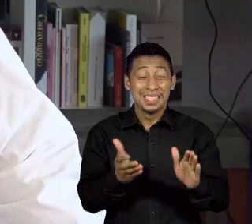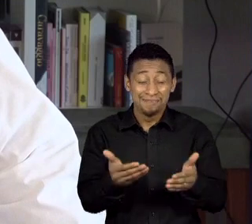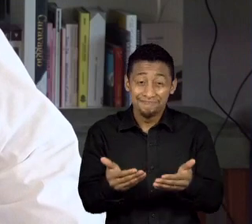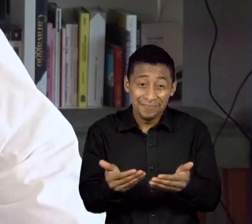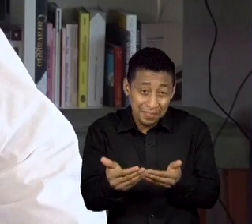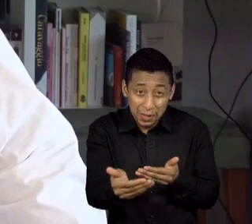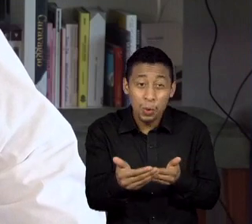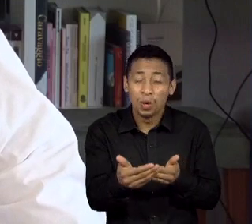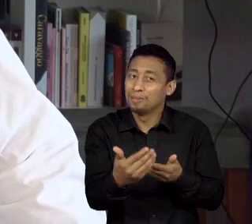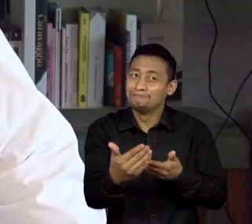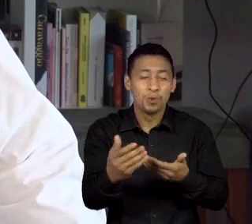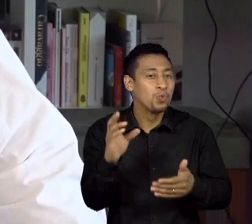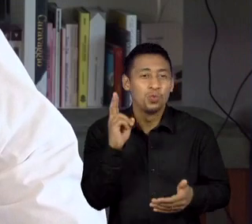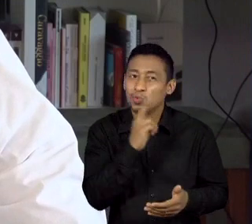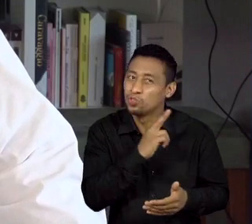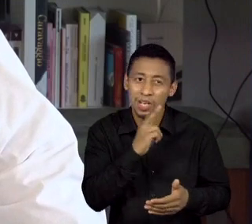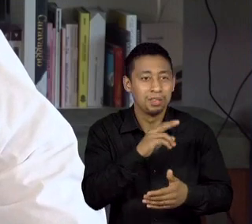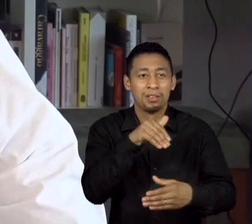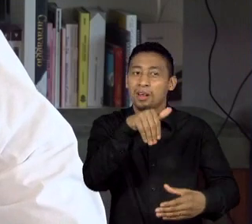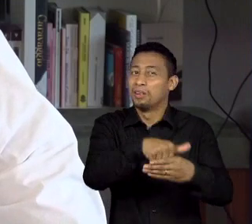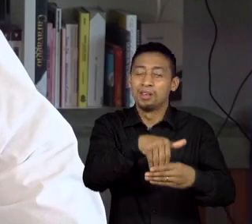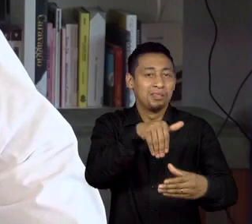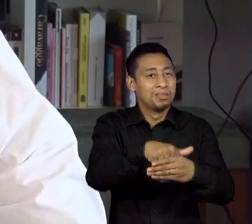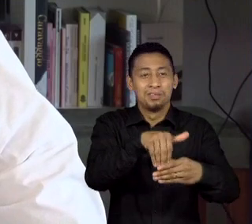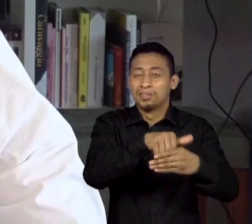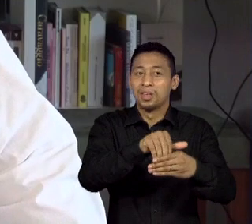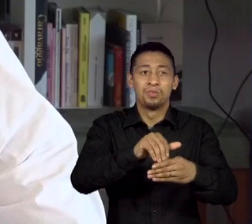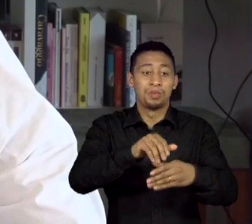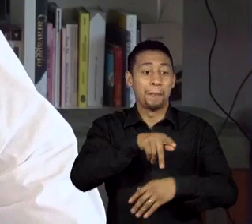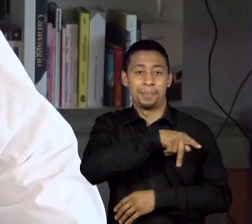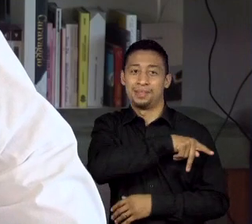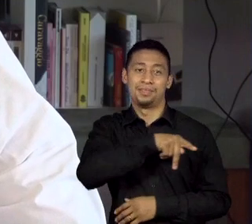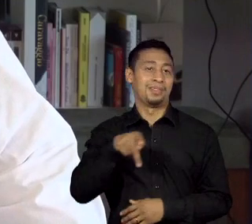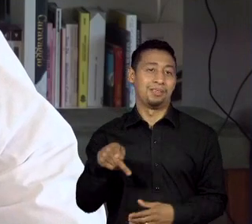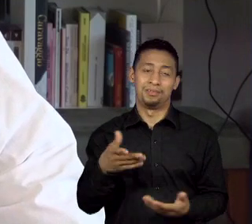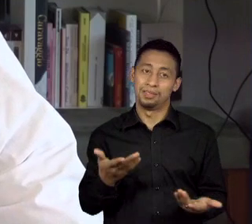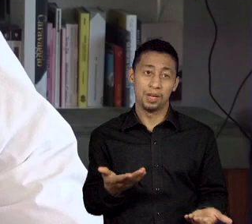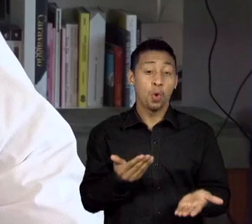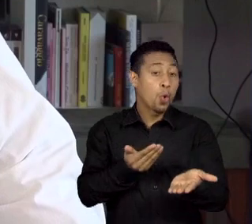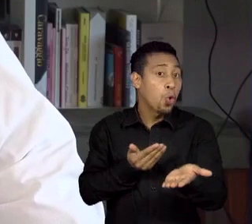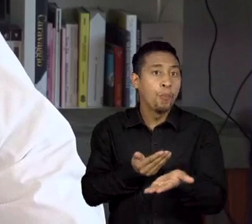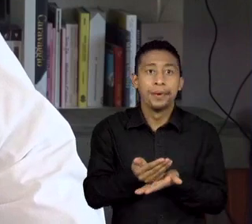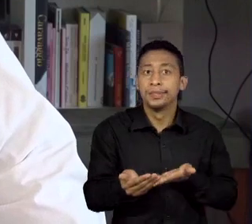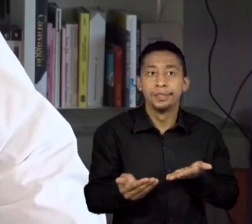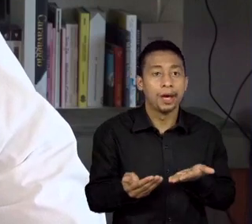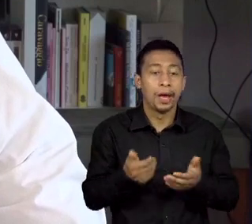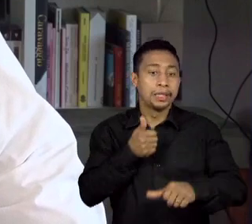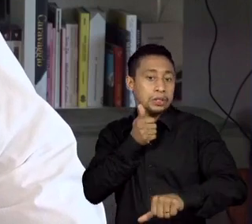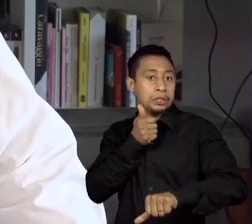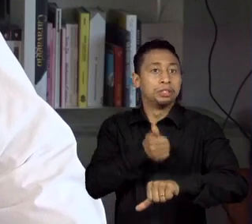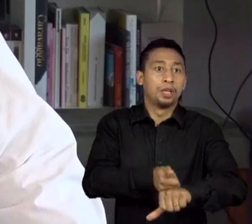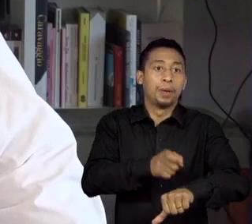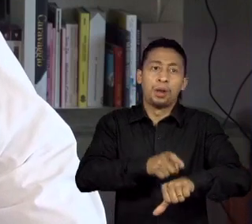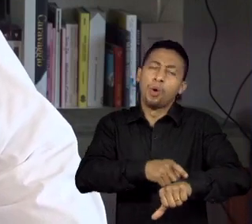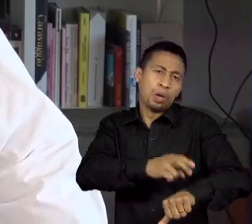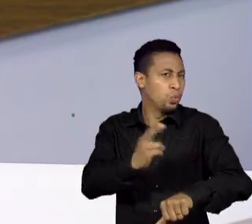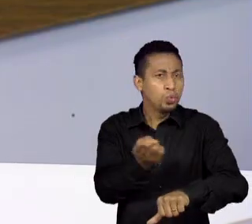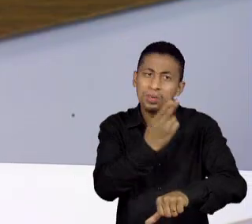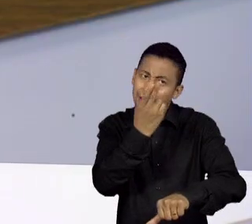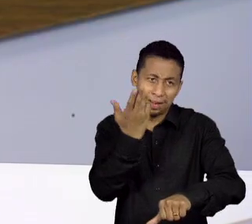uma eleição para presidente não se monta da noite para o dia, tem que começar acordos, alianças